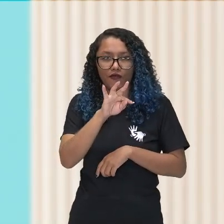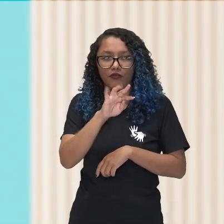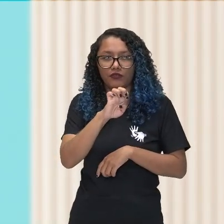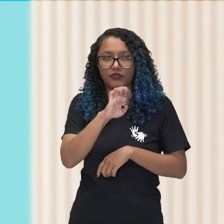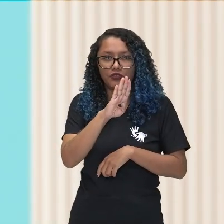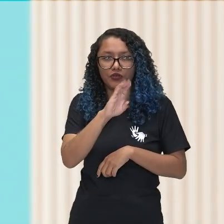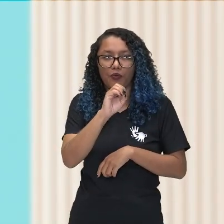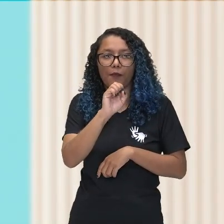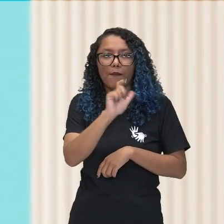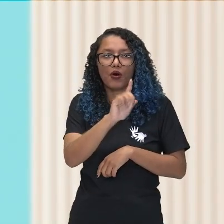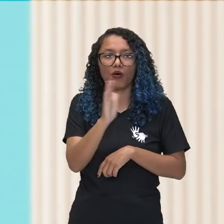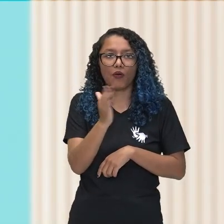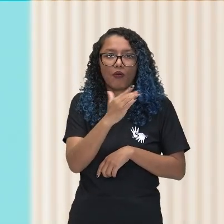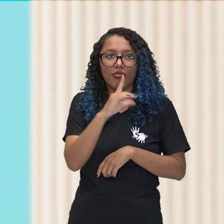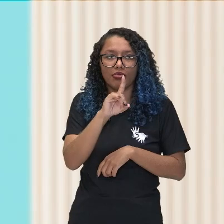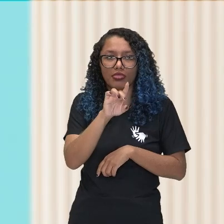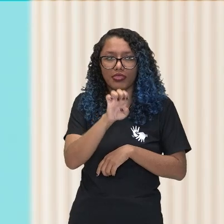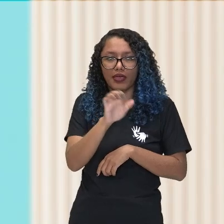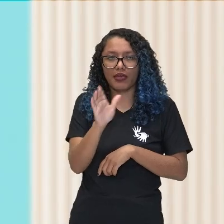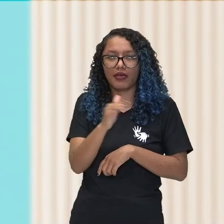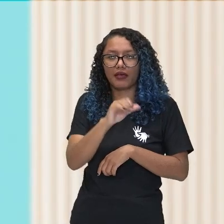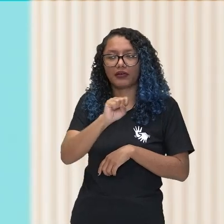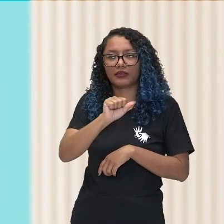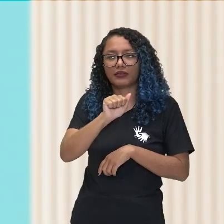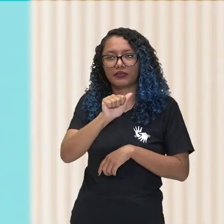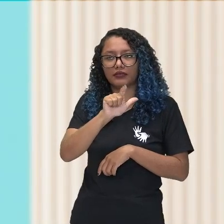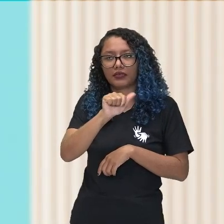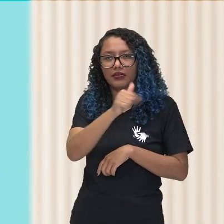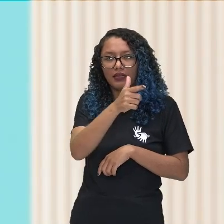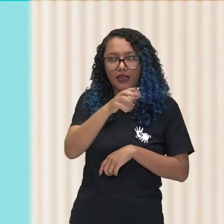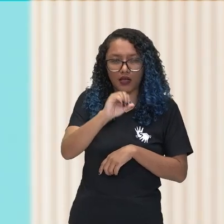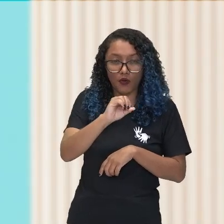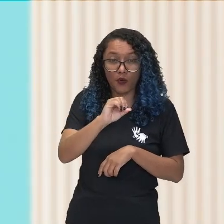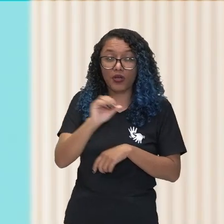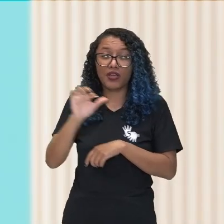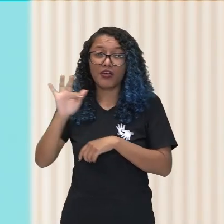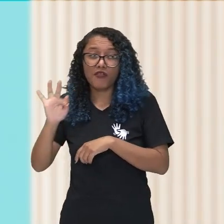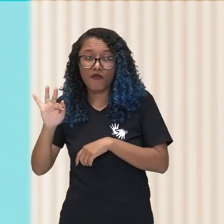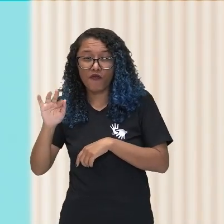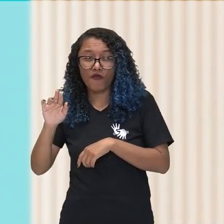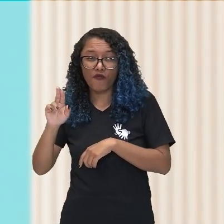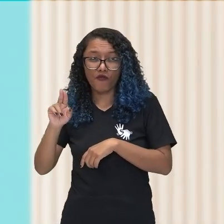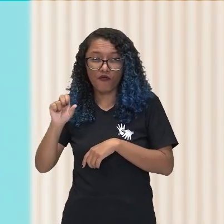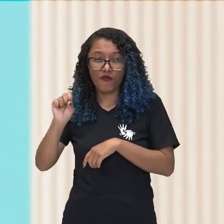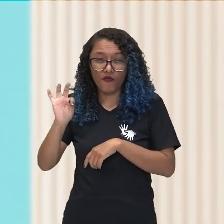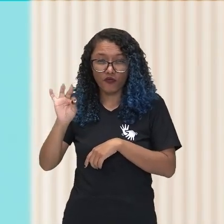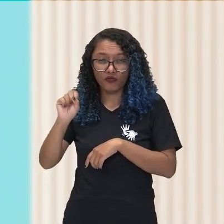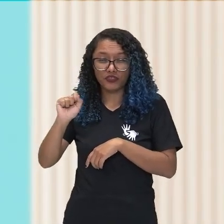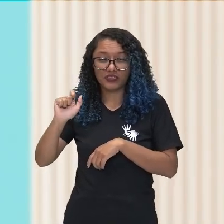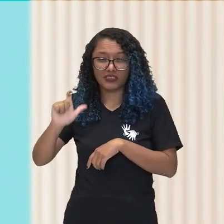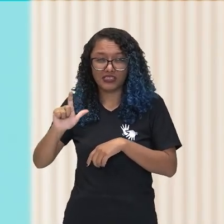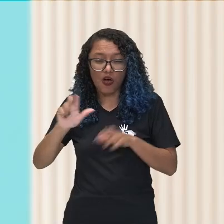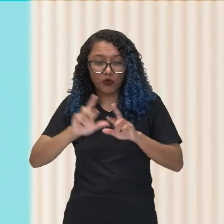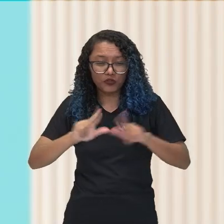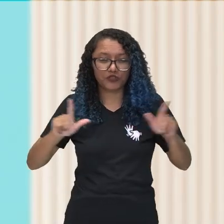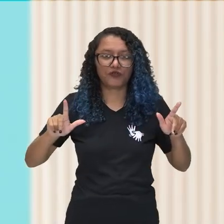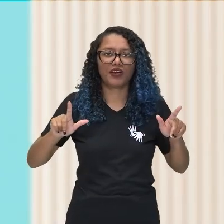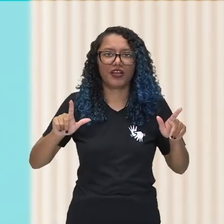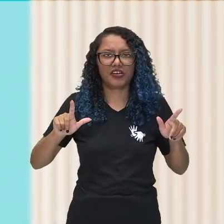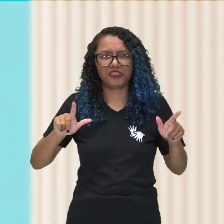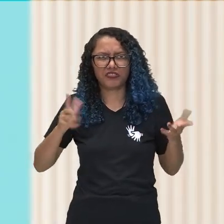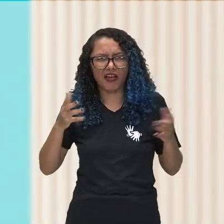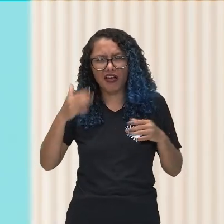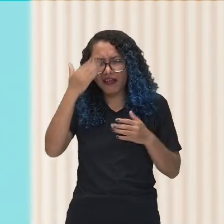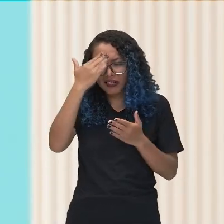de salão. Quem achava que era a mesma coisa, né, que esse futsal, o sal fosse a abreviação de